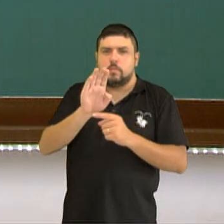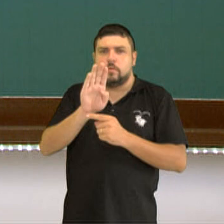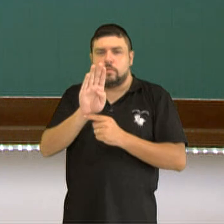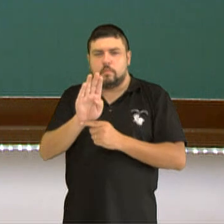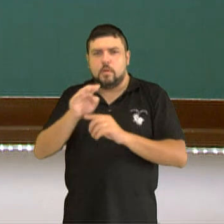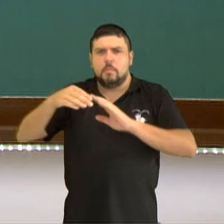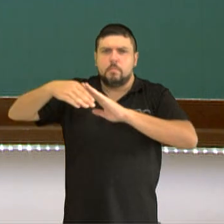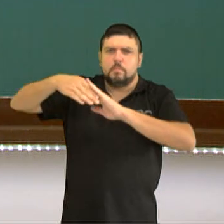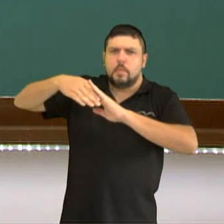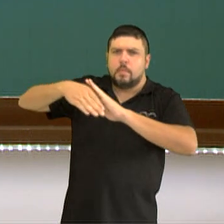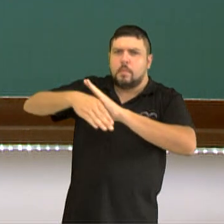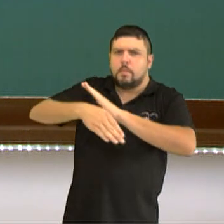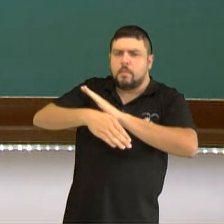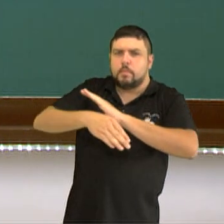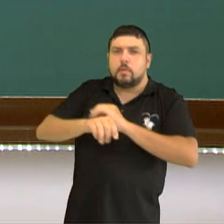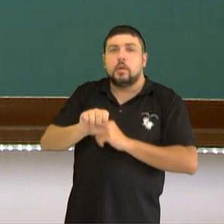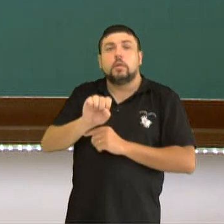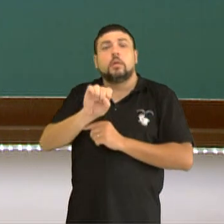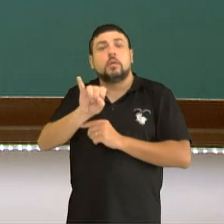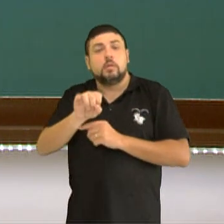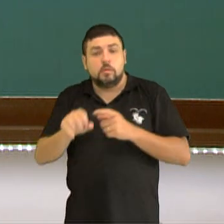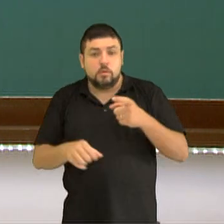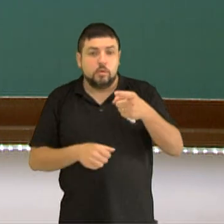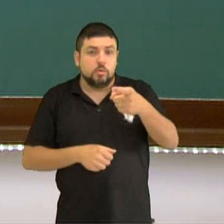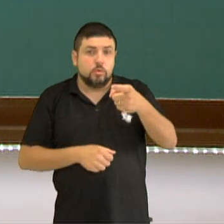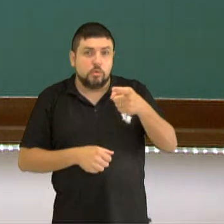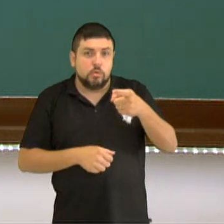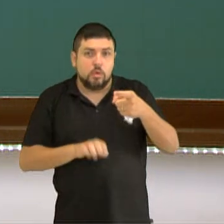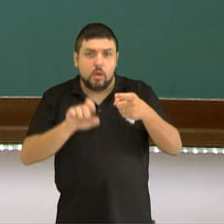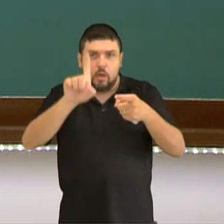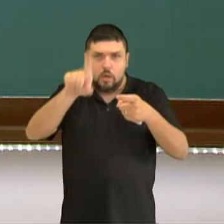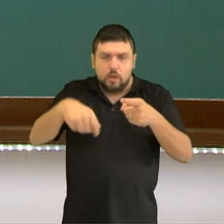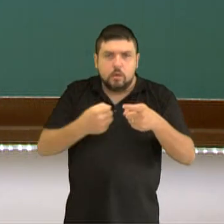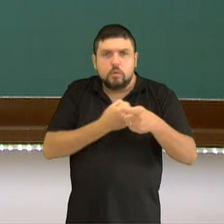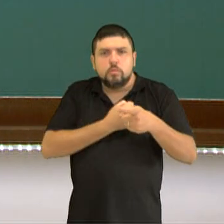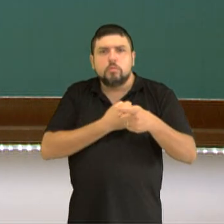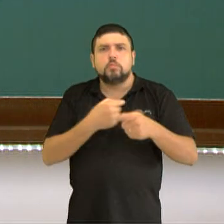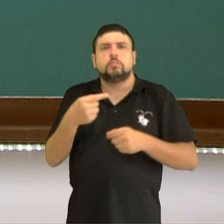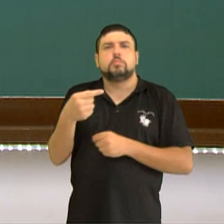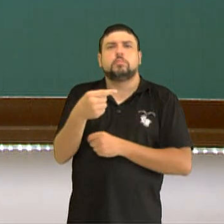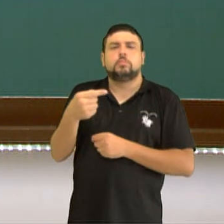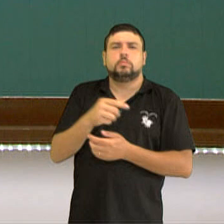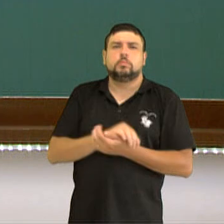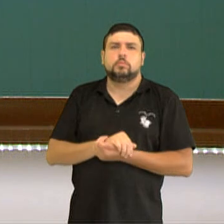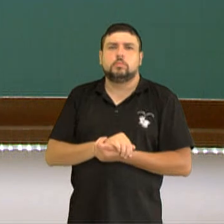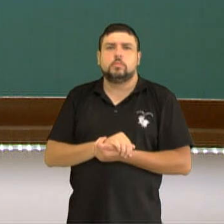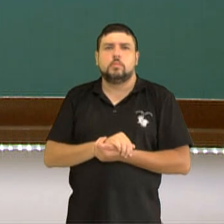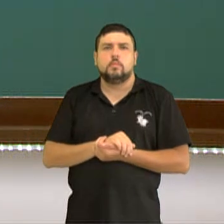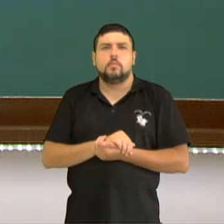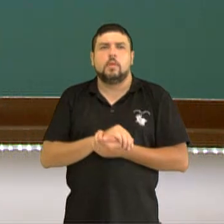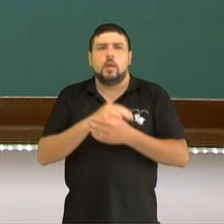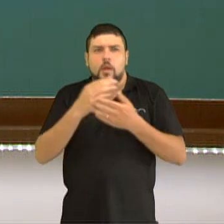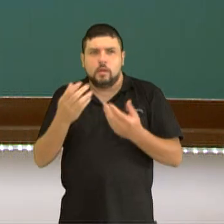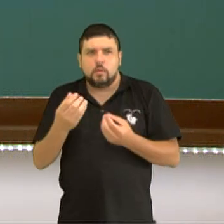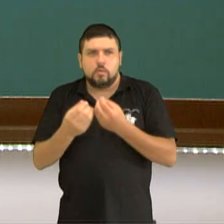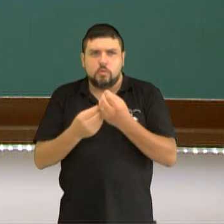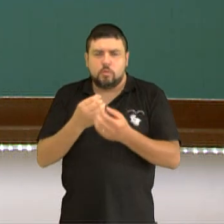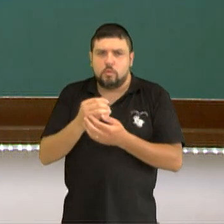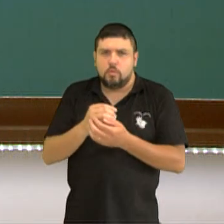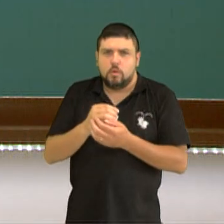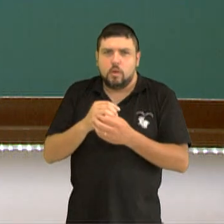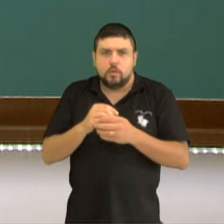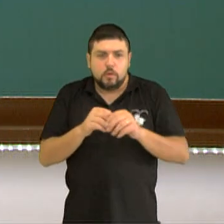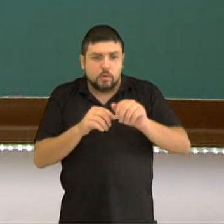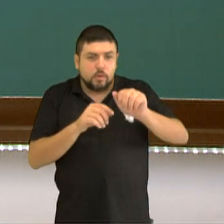decrescente quando o coeficiente de x é negativo, ou seja, quando o valor deste a, o valor que está aqui